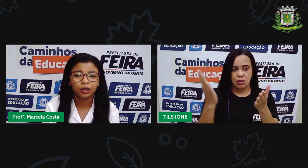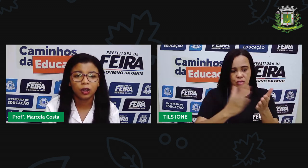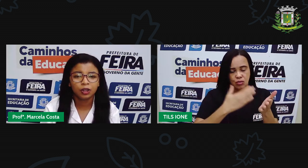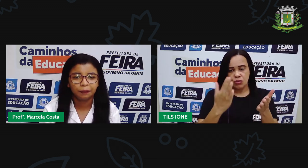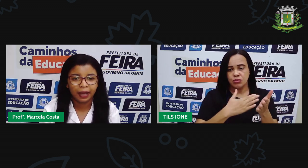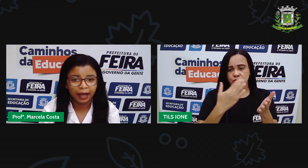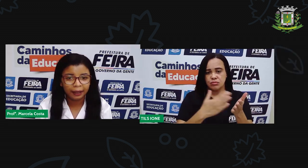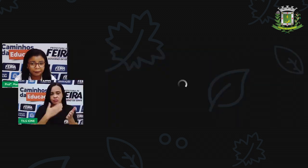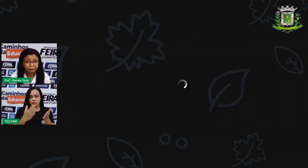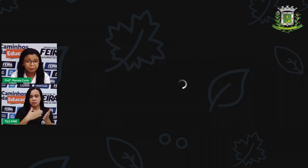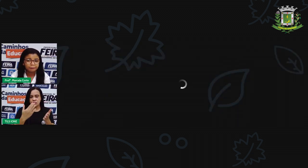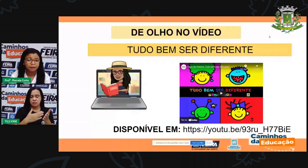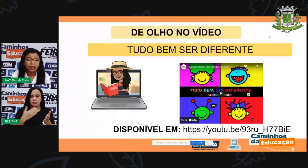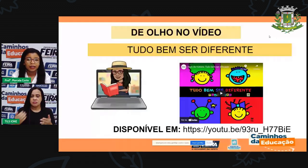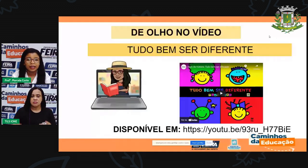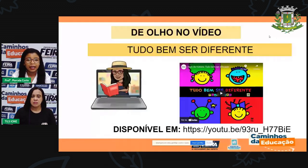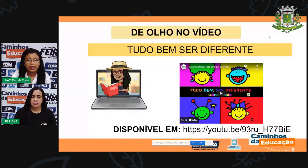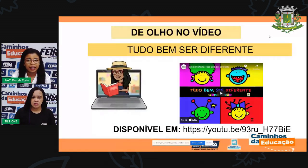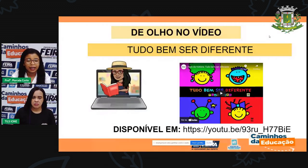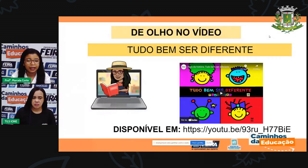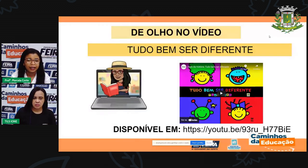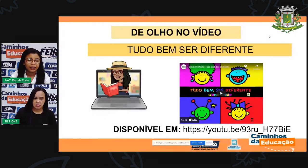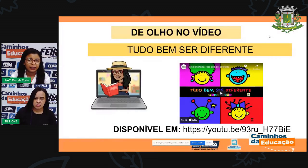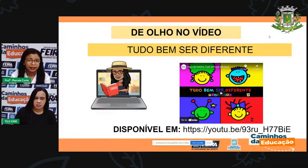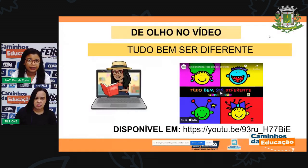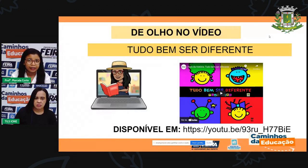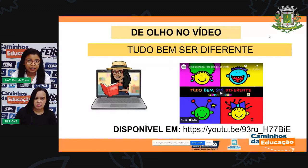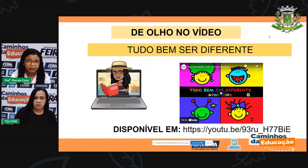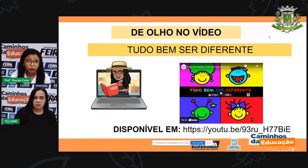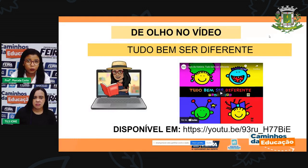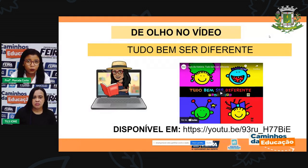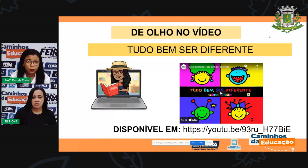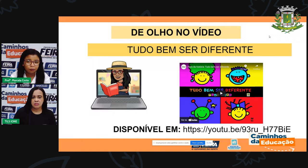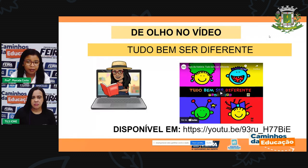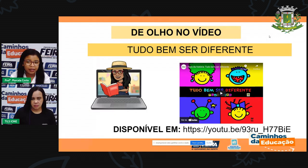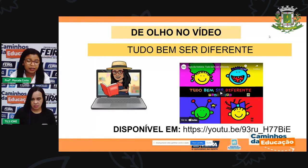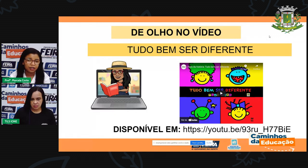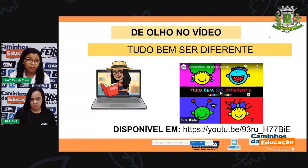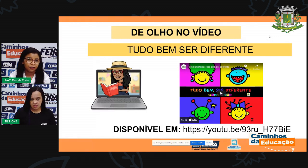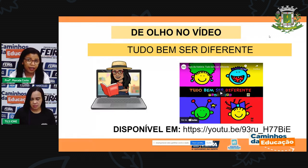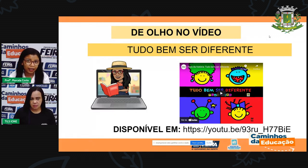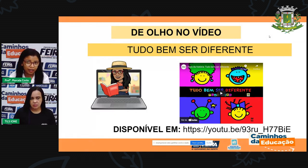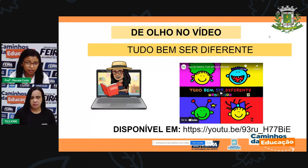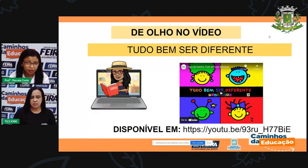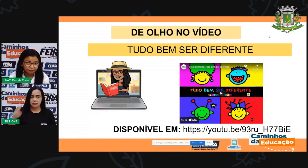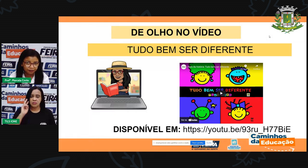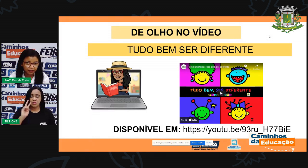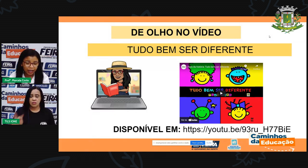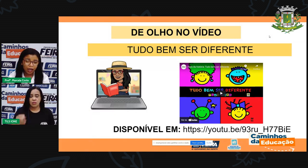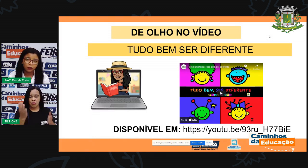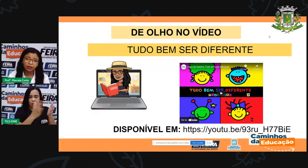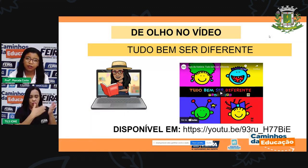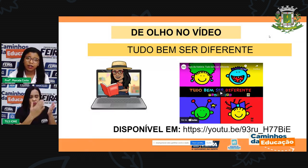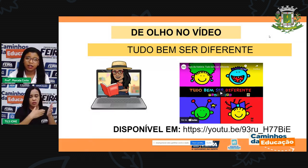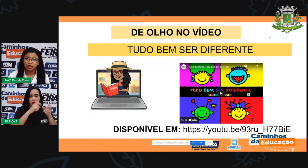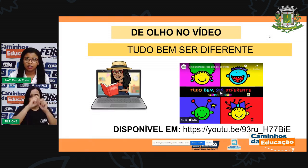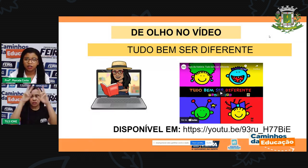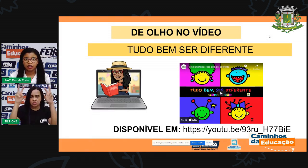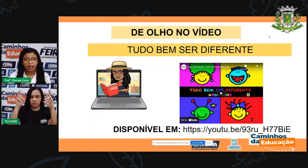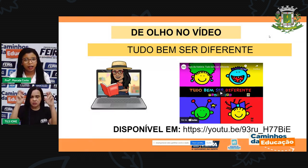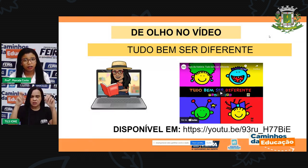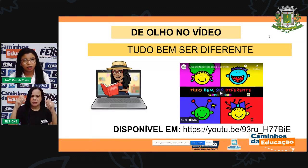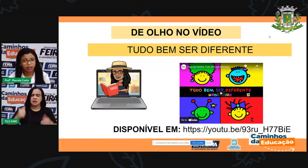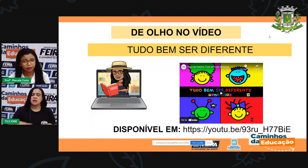um livro de Troy Parr, que ele é Tudo Bem Ser Diferente. É um livro que a